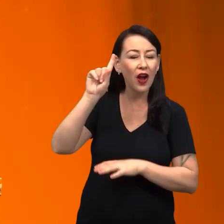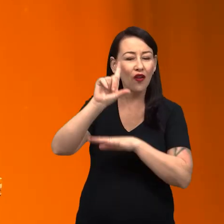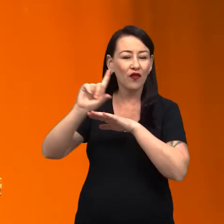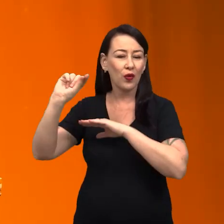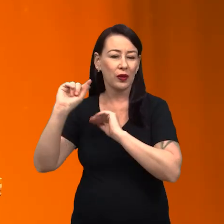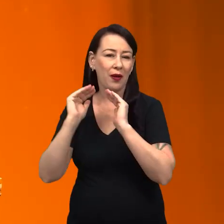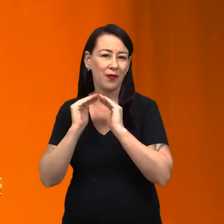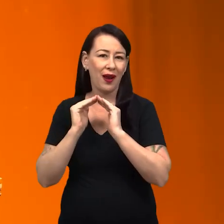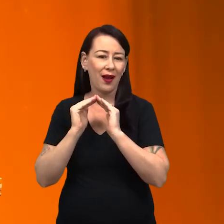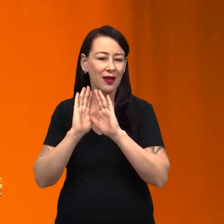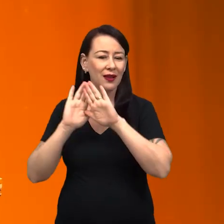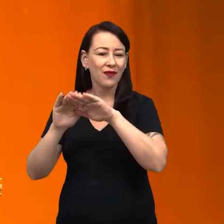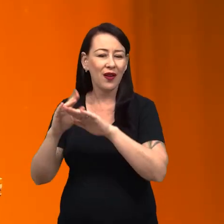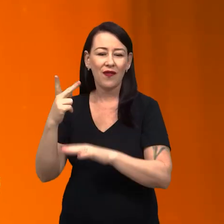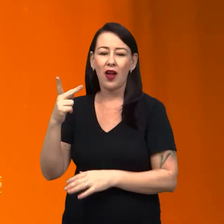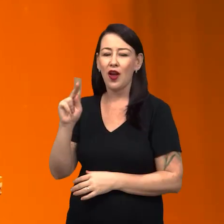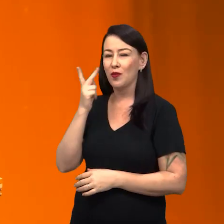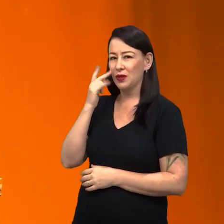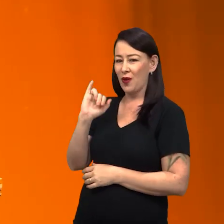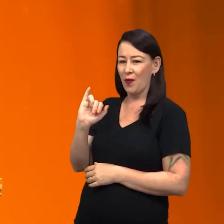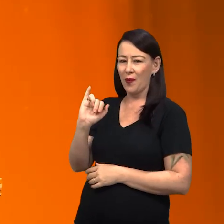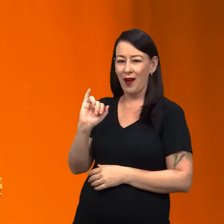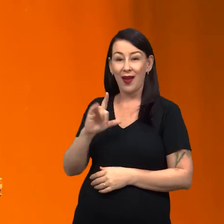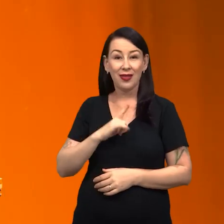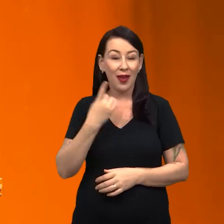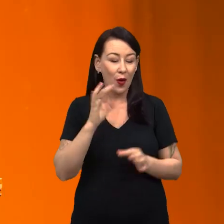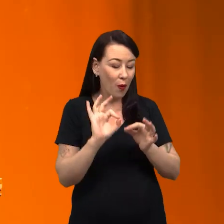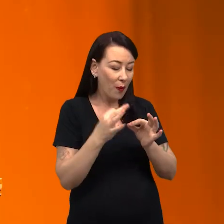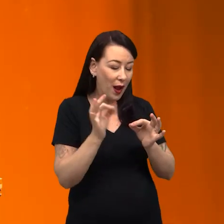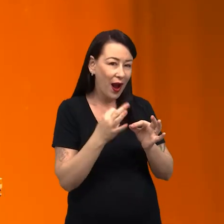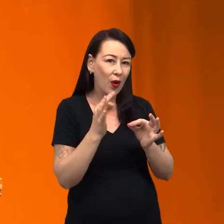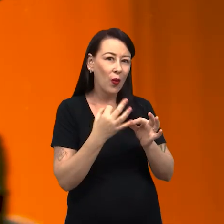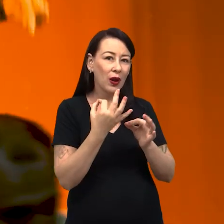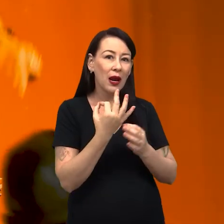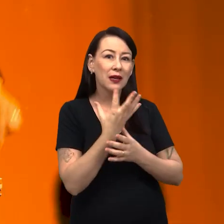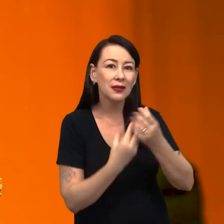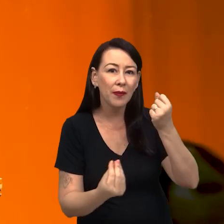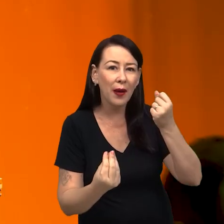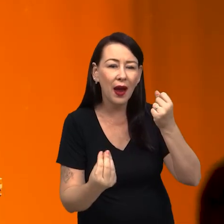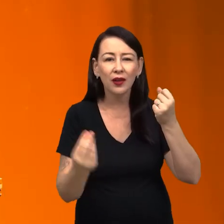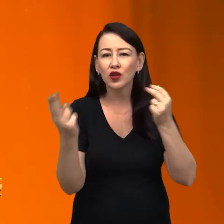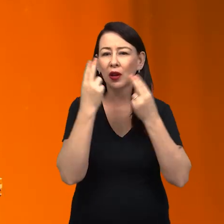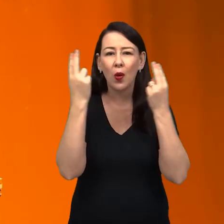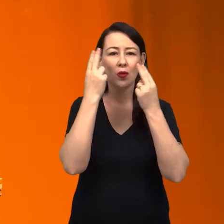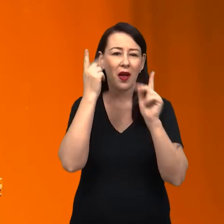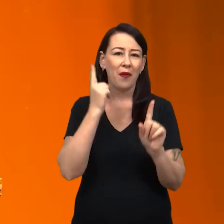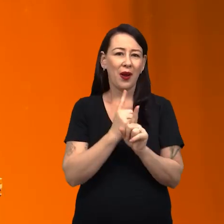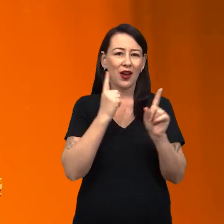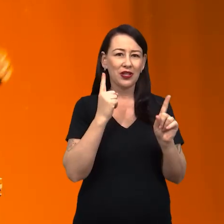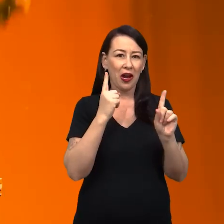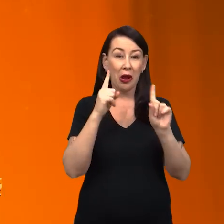volta pra casa, vai dizer ao seu pai, que uma agulha que se perde não se